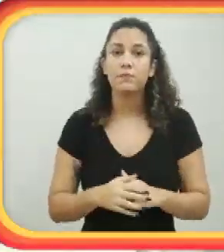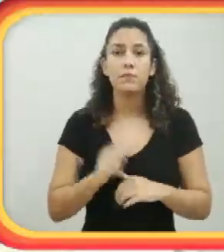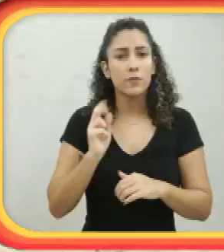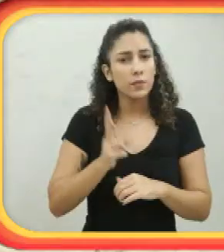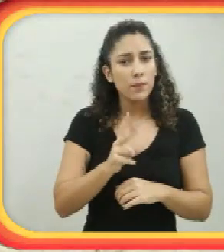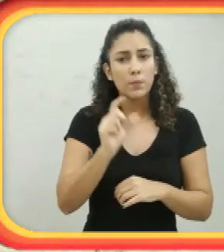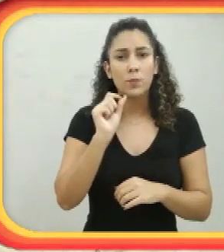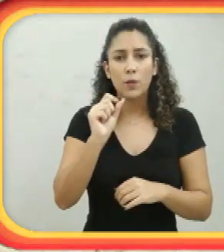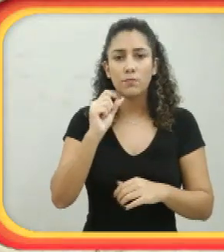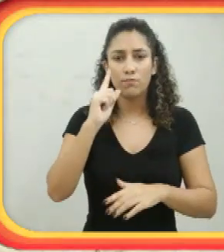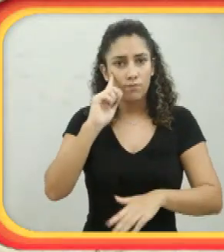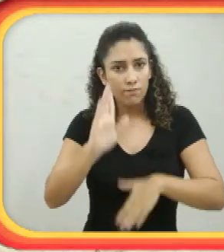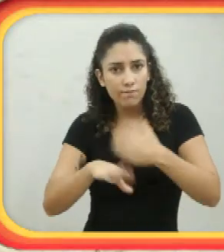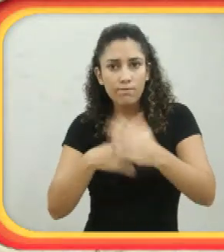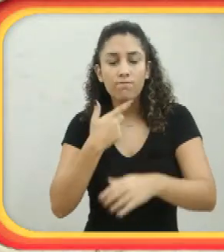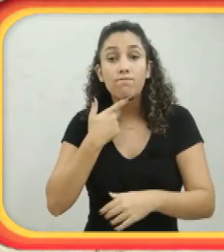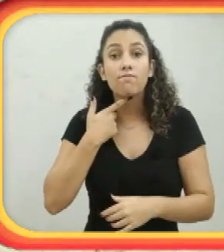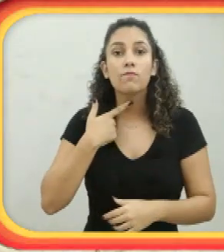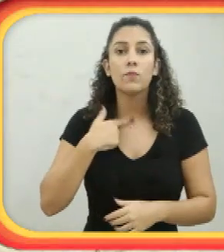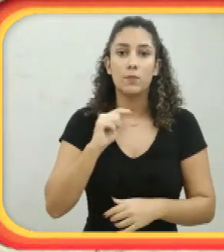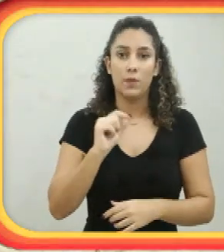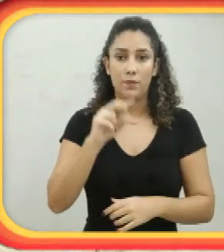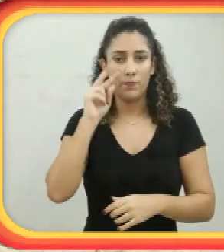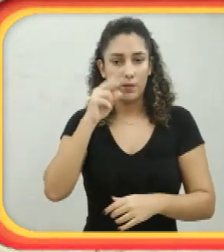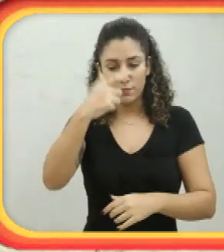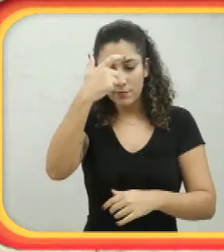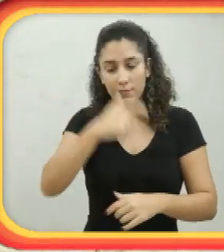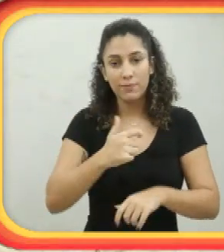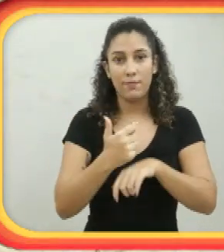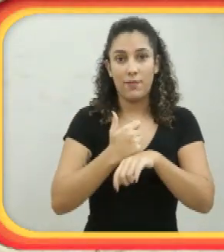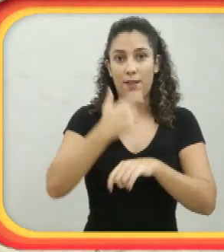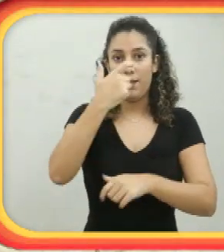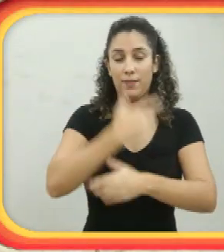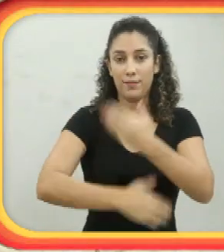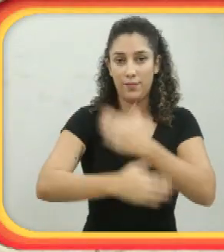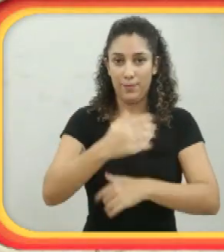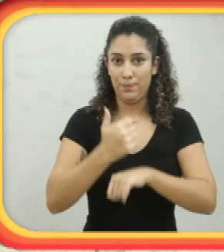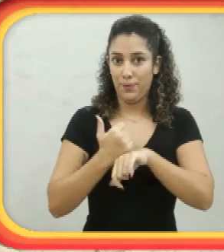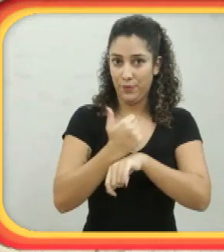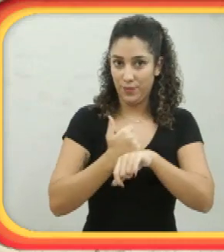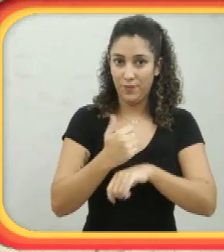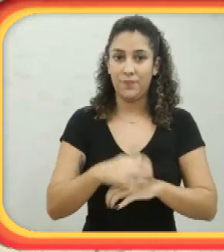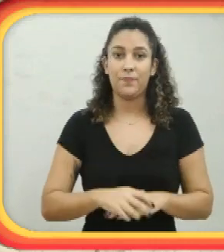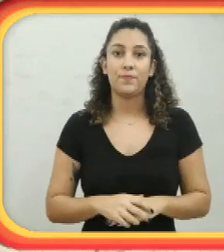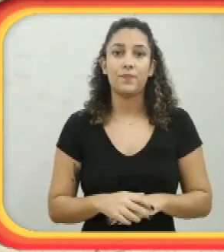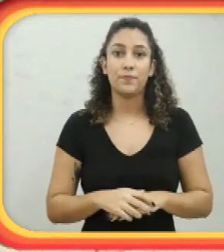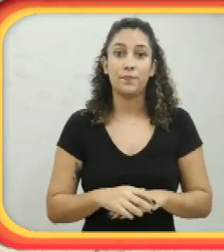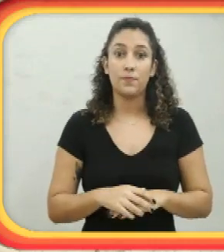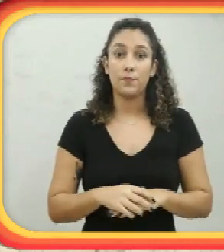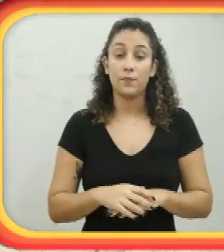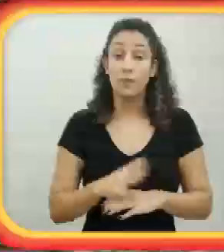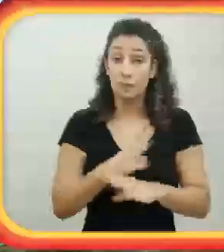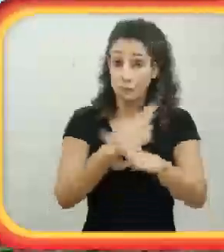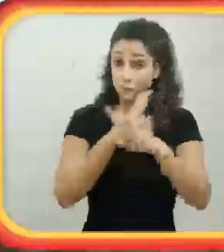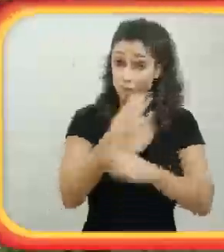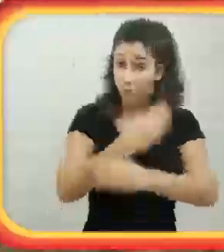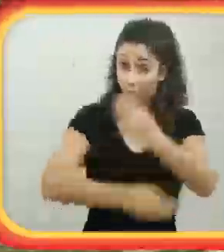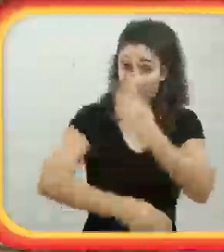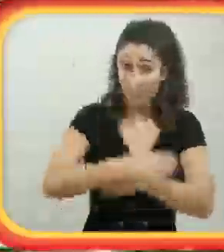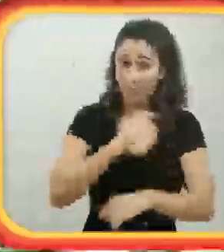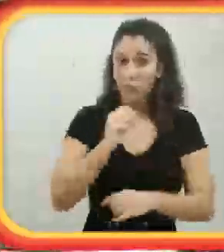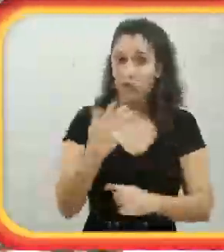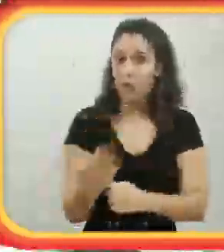que a gente, quando entra em algum esporte, a gente sempre tem aquela vontade de crescer e se ver como um